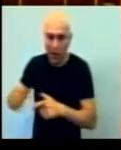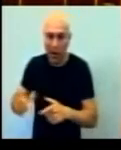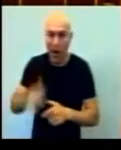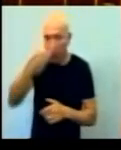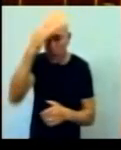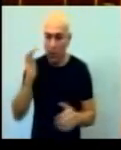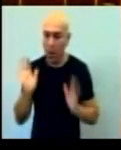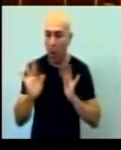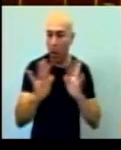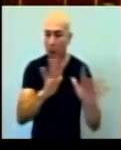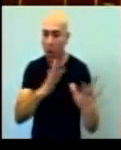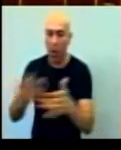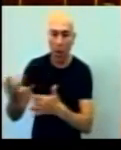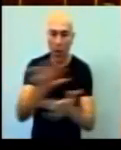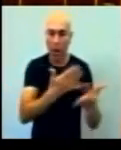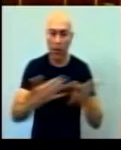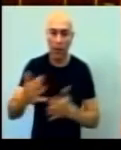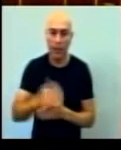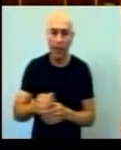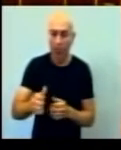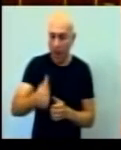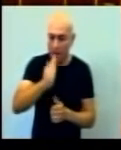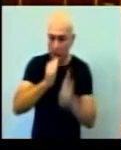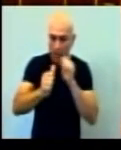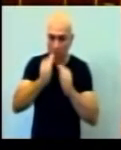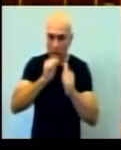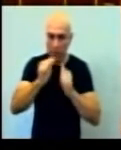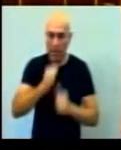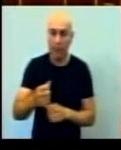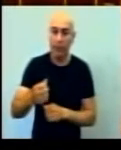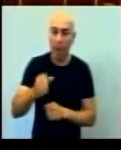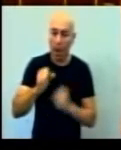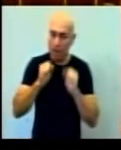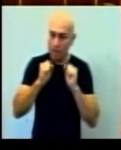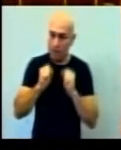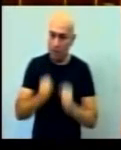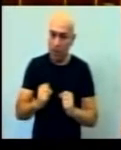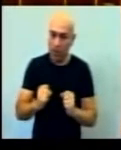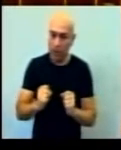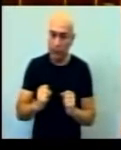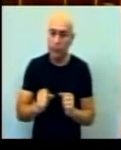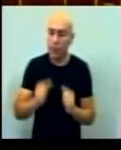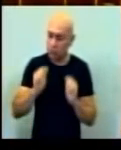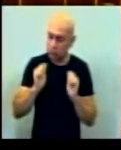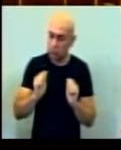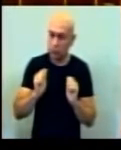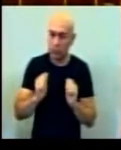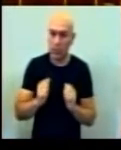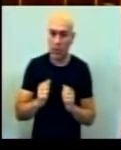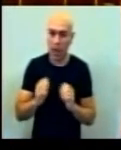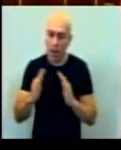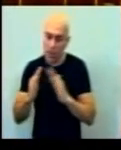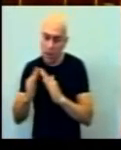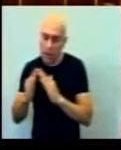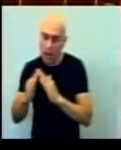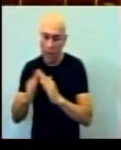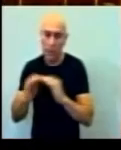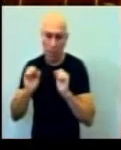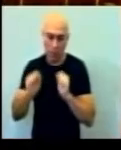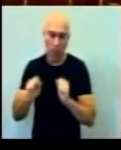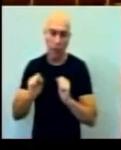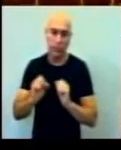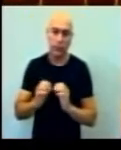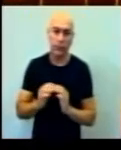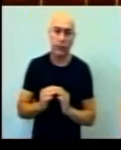coletivo. O consumo da bebida alcoólica, ele pode ser feito sim, mas dentro da sua casa.